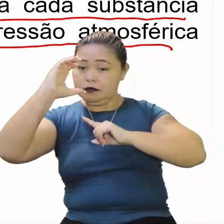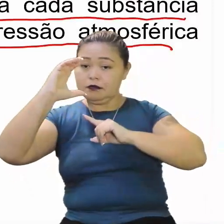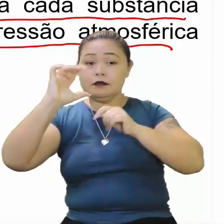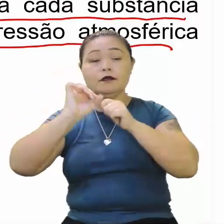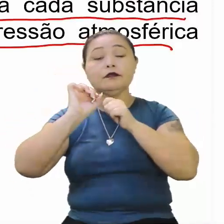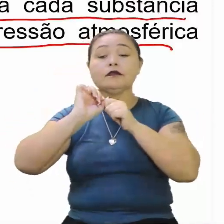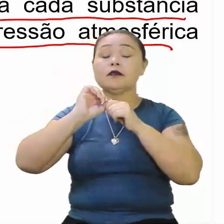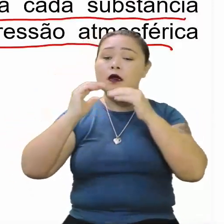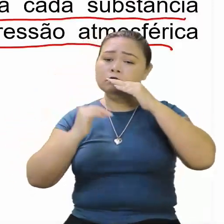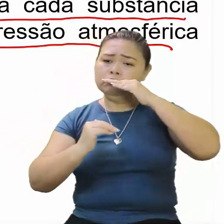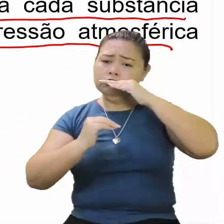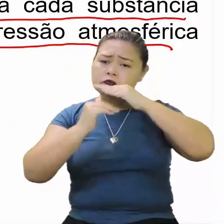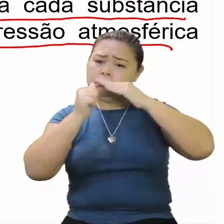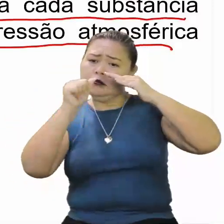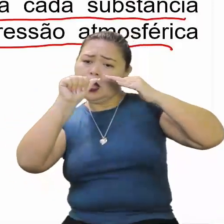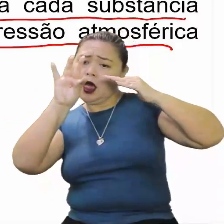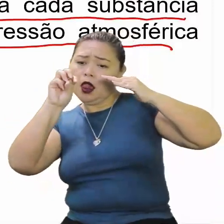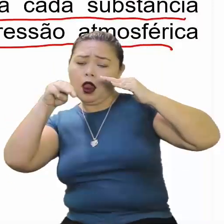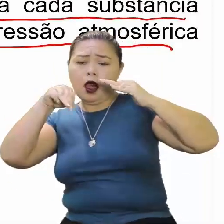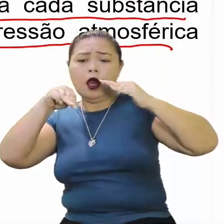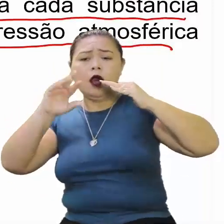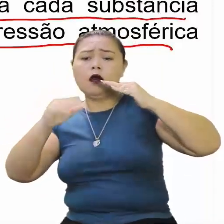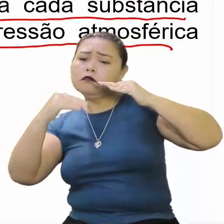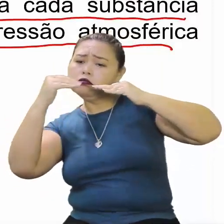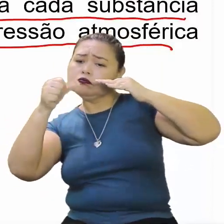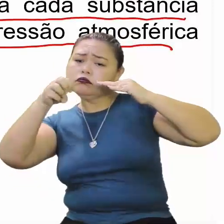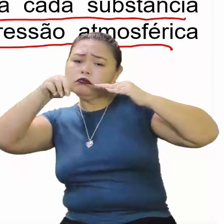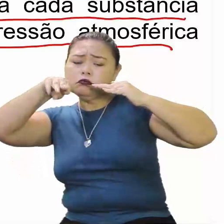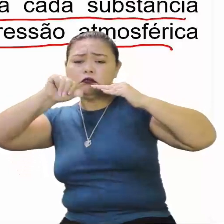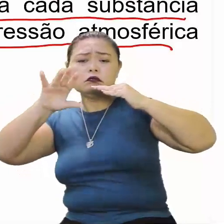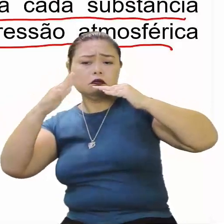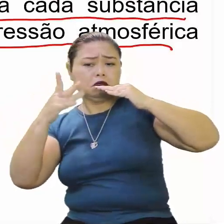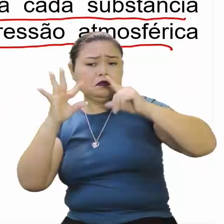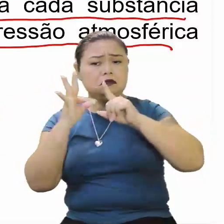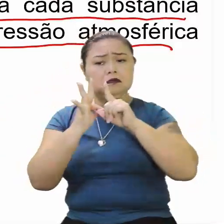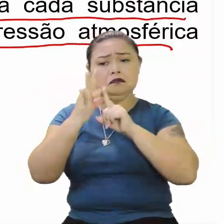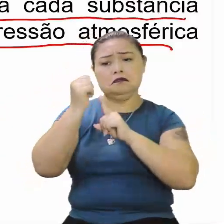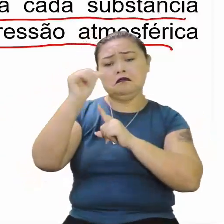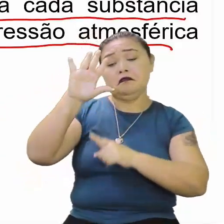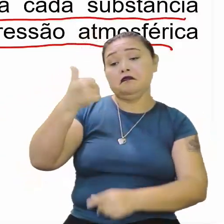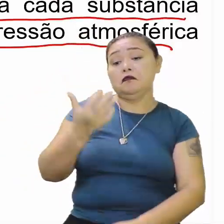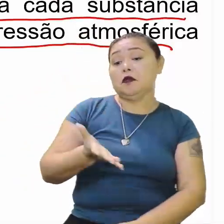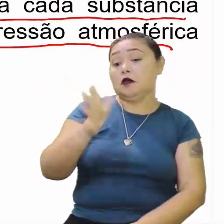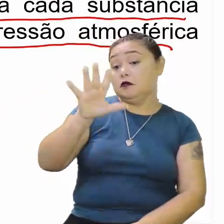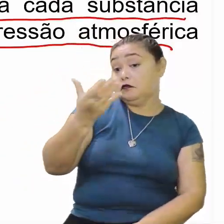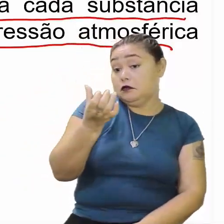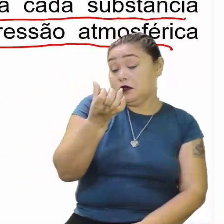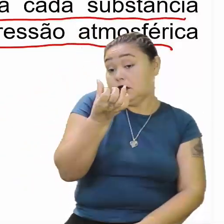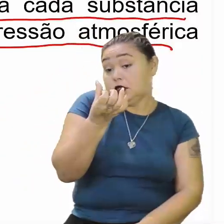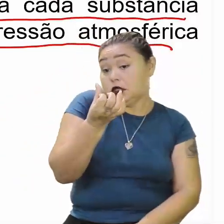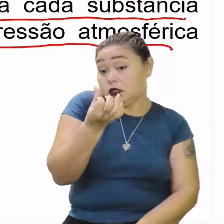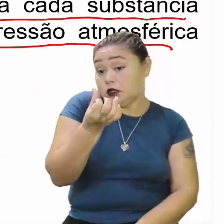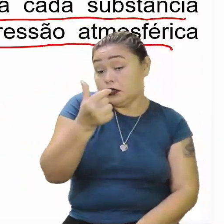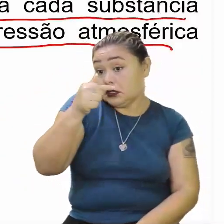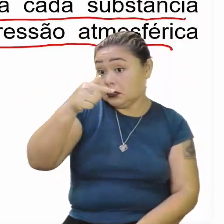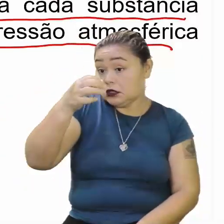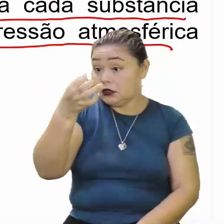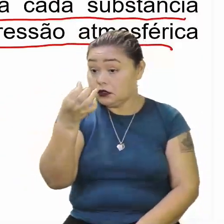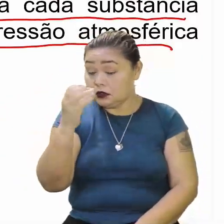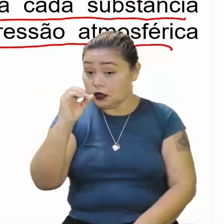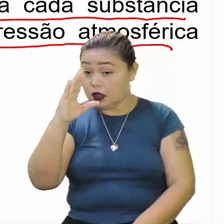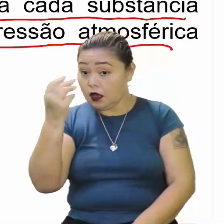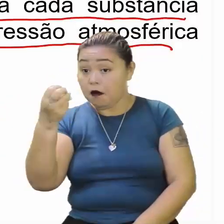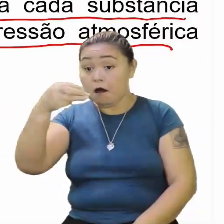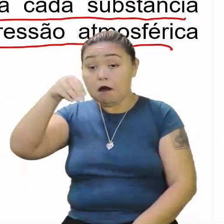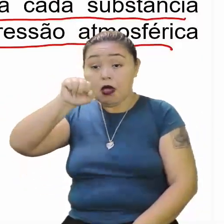atmosférica, ao nível do mar, a pressão atmosférica é uma ATM, 760 milímetros de mercúrio. Portanto, a água ferve a